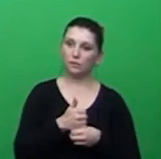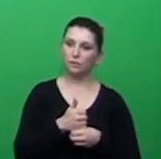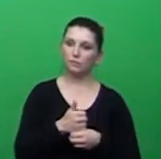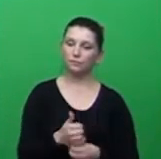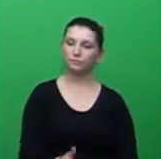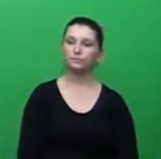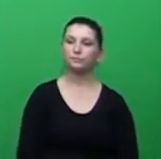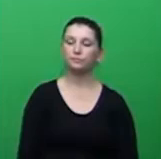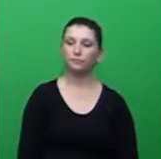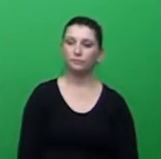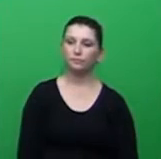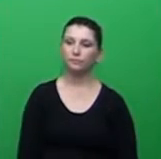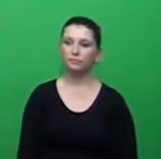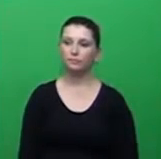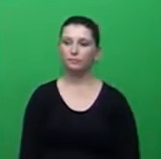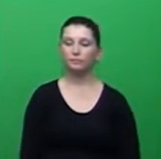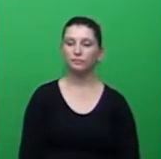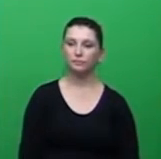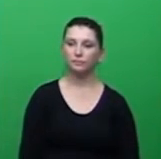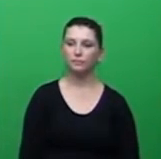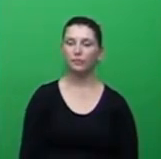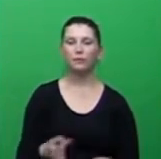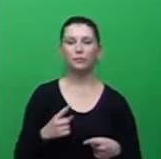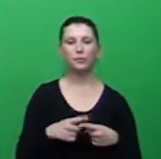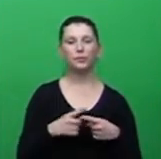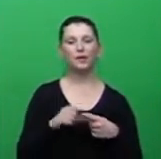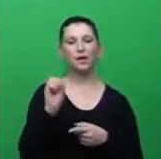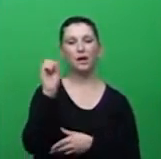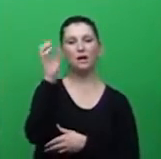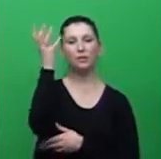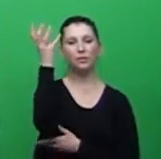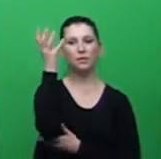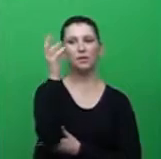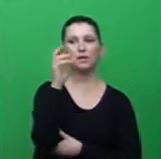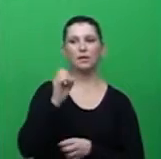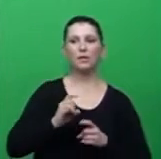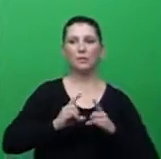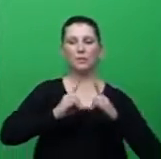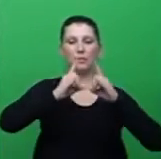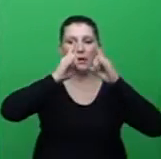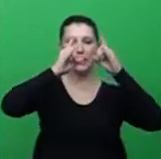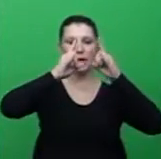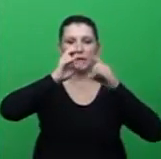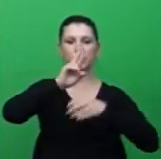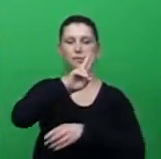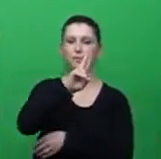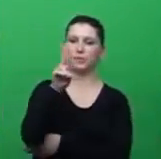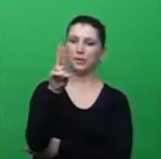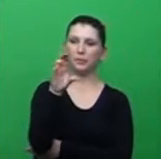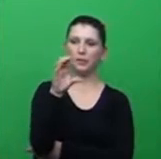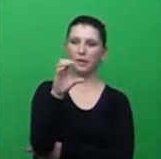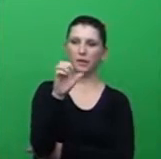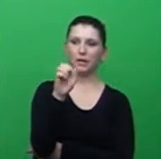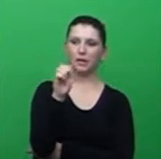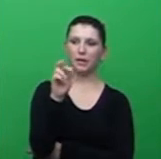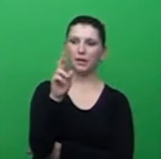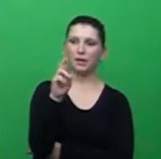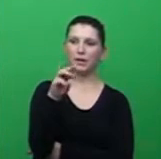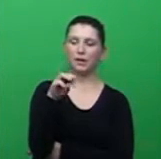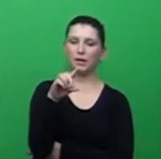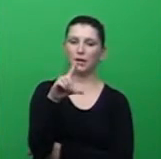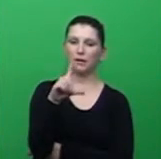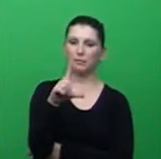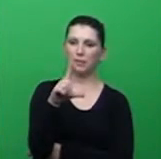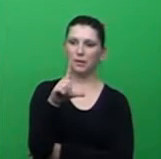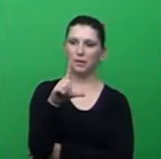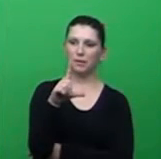Então, como aconteceu no Carmel, que colocaram as pessoas lá dentro sem avisar que tinha que pagar condomínio, que tinha